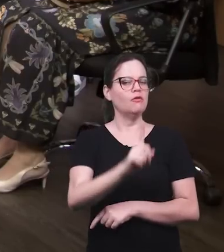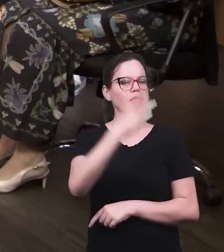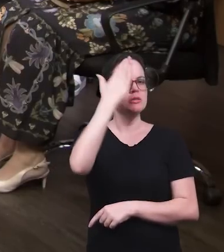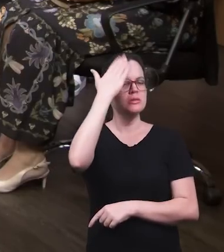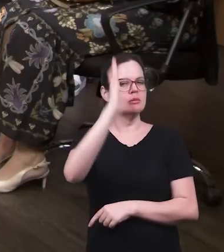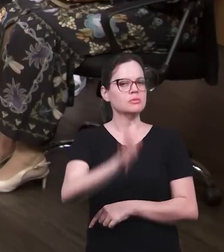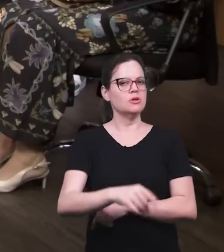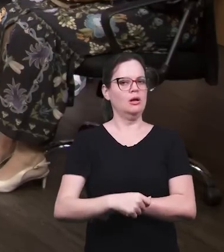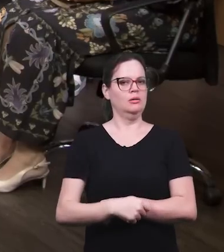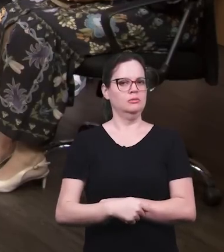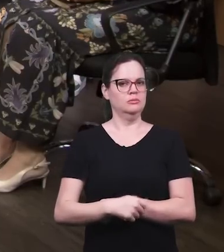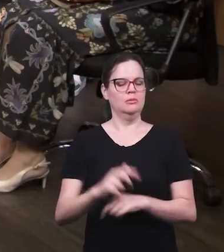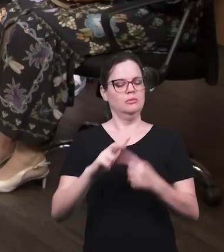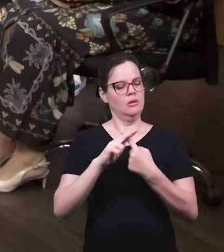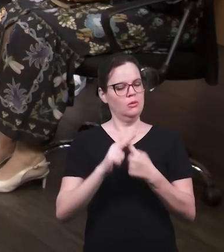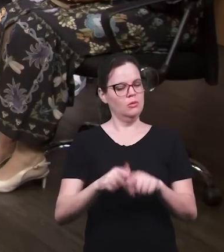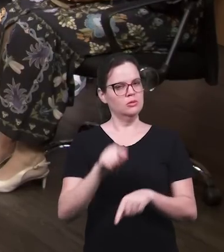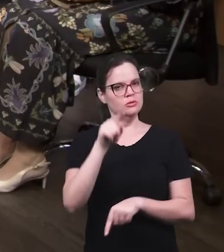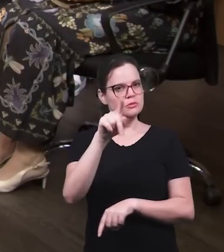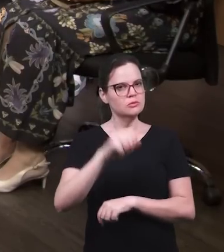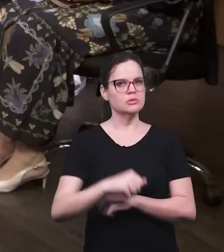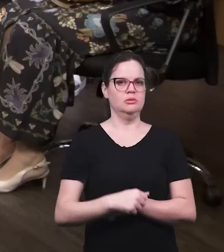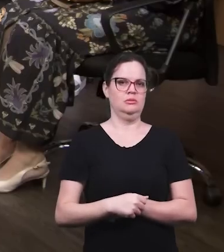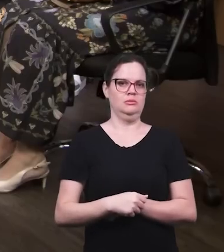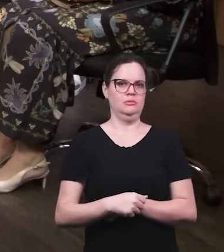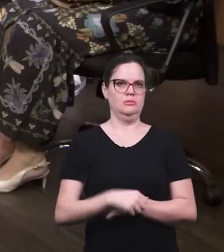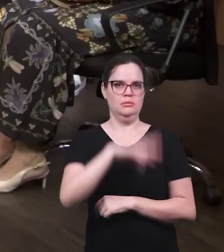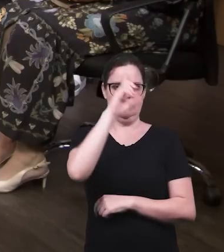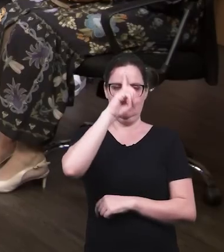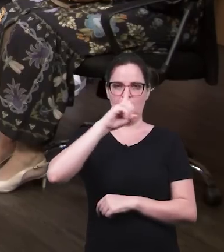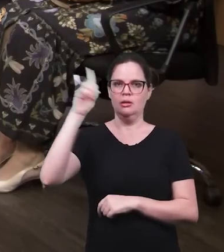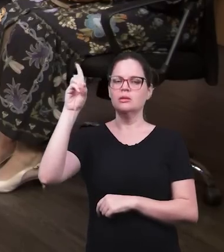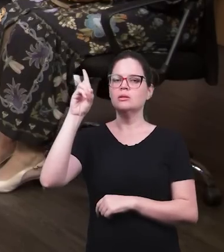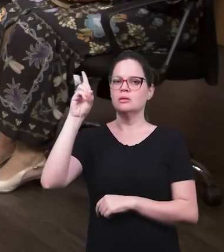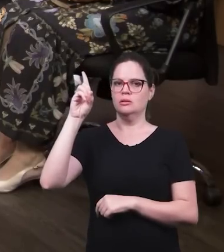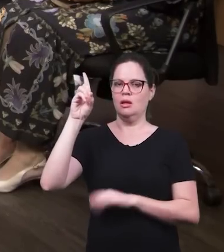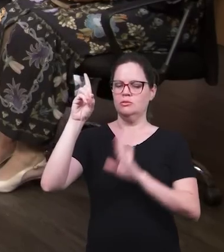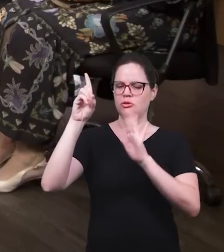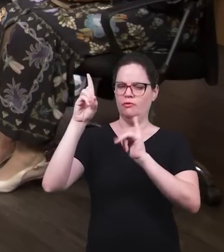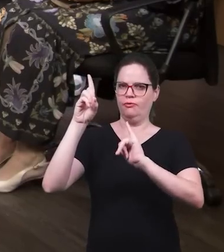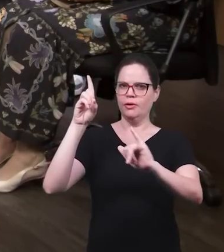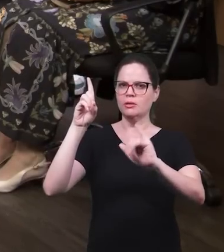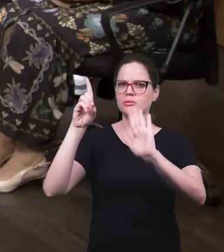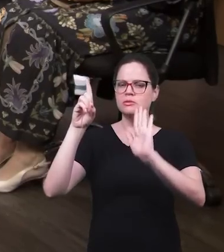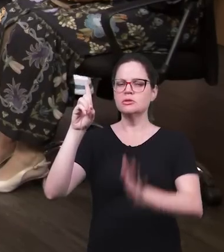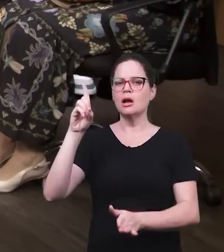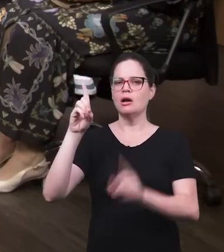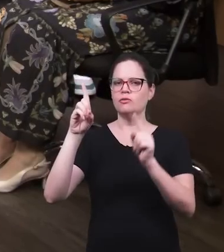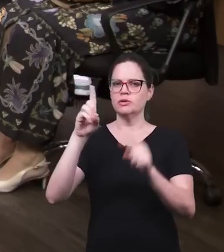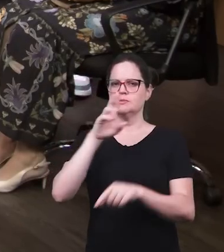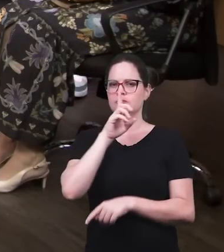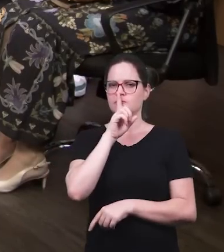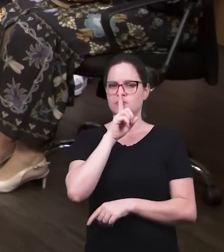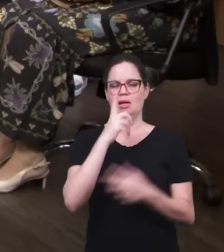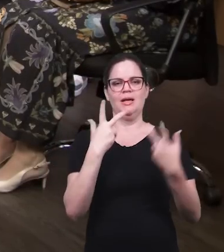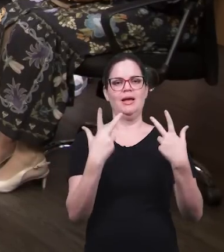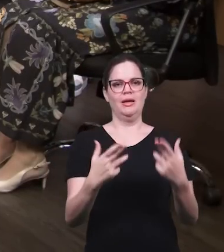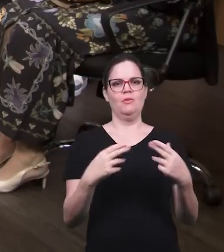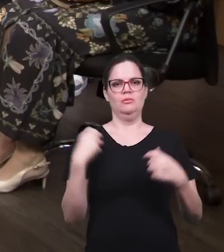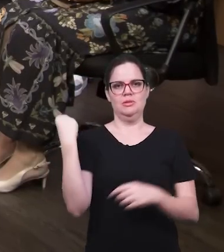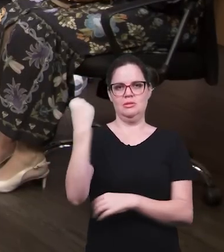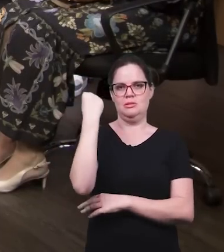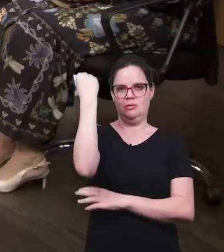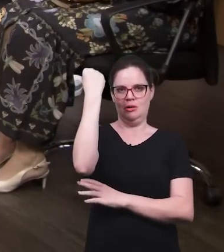repreendendo. Como eu disse, o silêncio de Deus fala. Um exemplo bíblico disso.